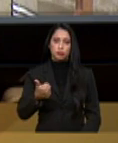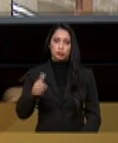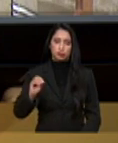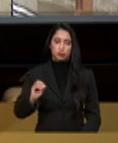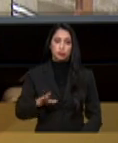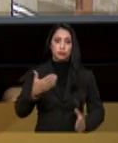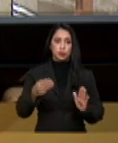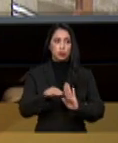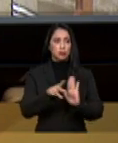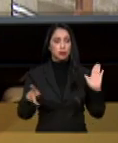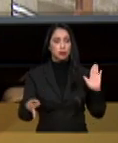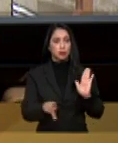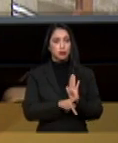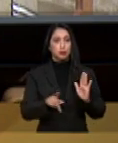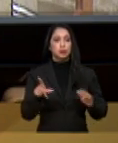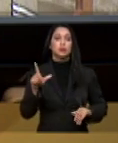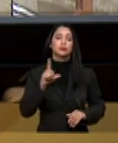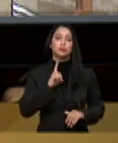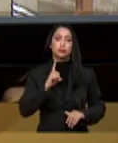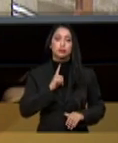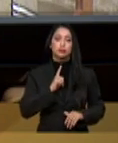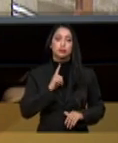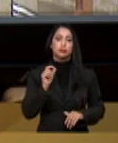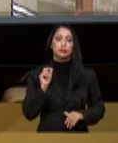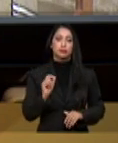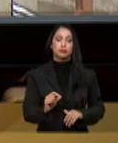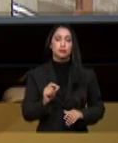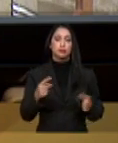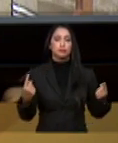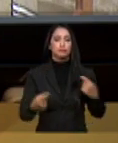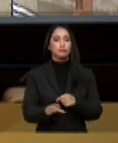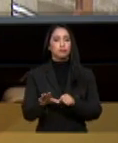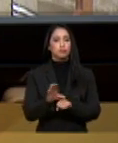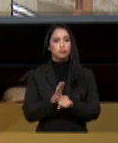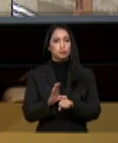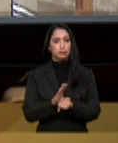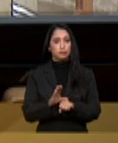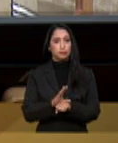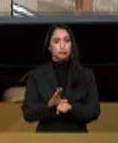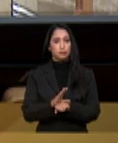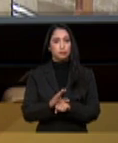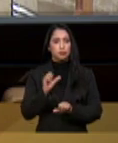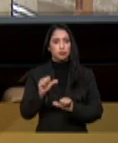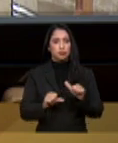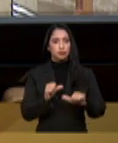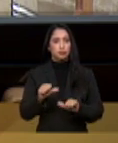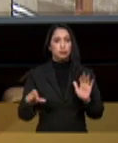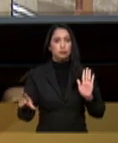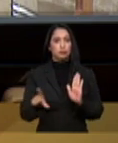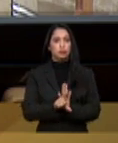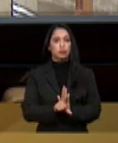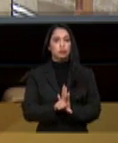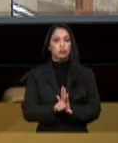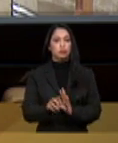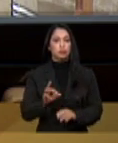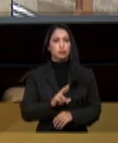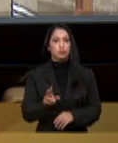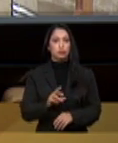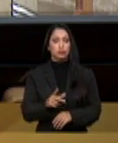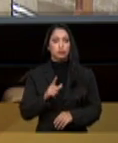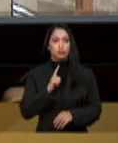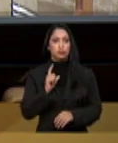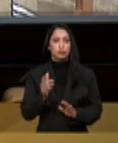como a medida provisória padecia, como se verá, de inconstitucionalidade, a sua conversão em lei não lhe expurga